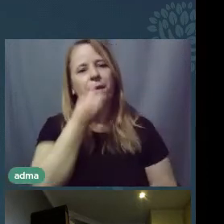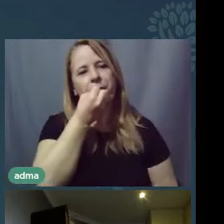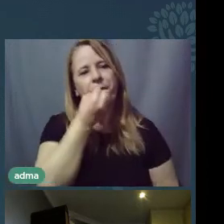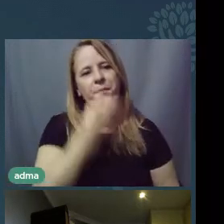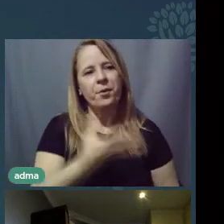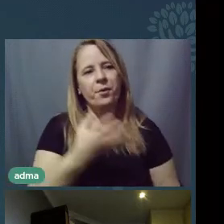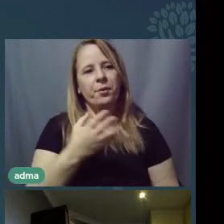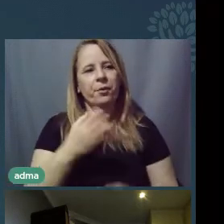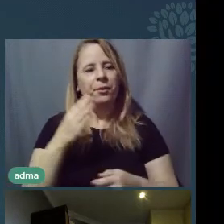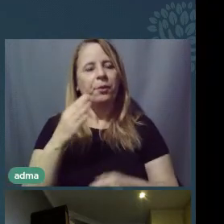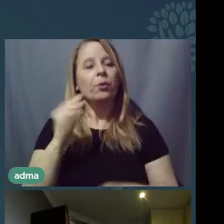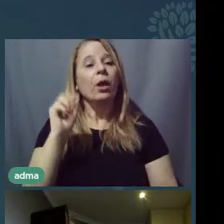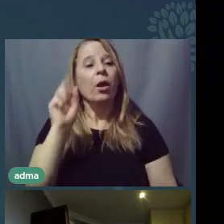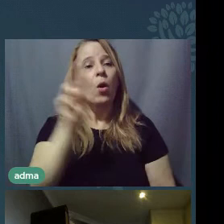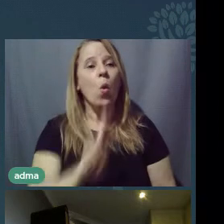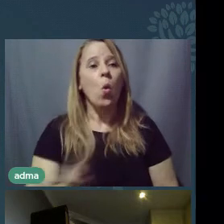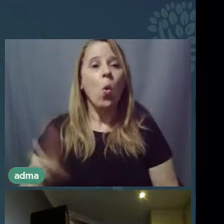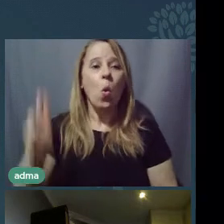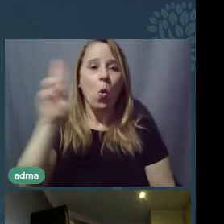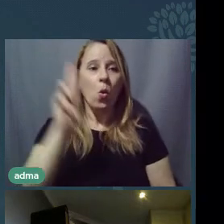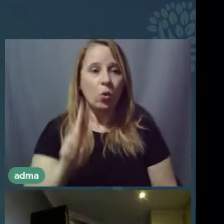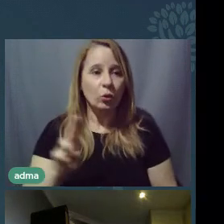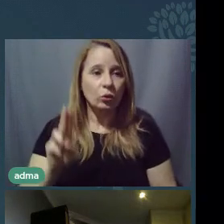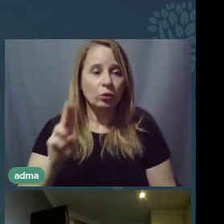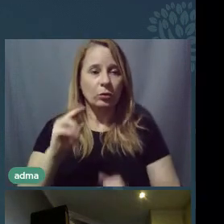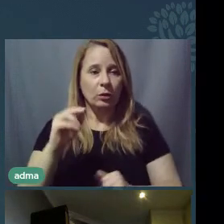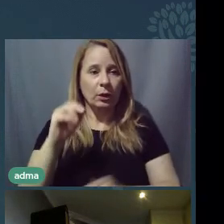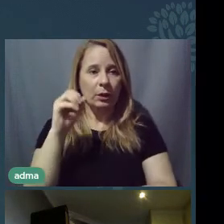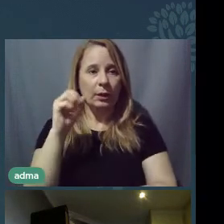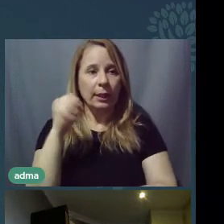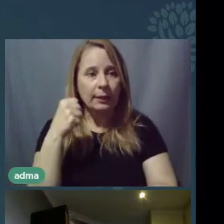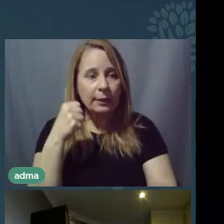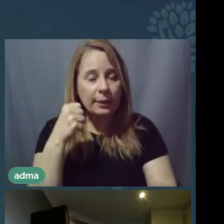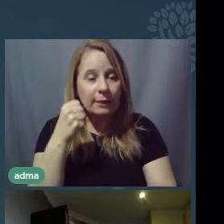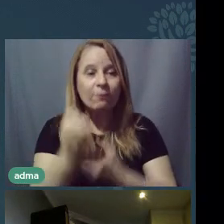o uso da não invasiva pode reduzir